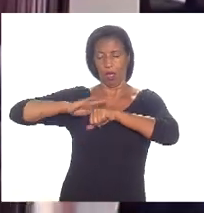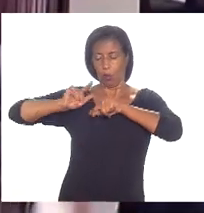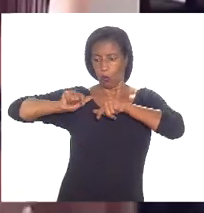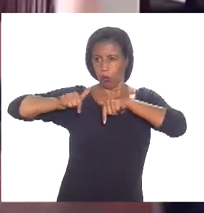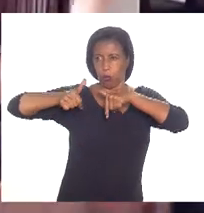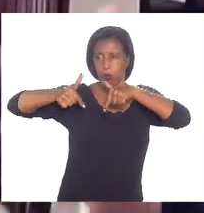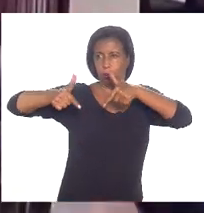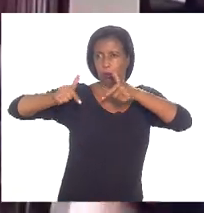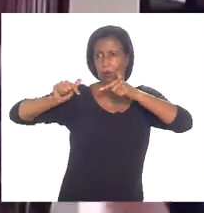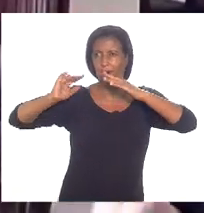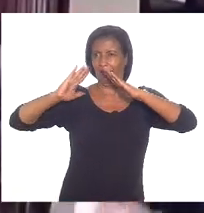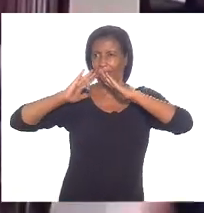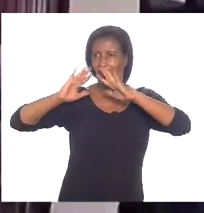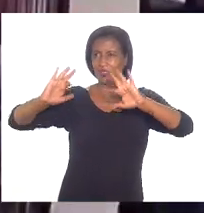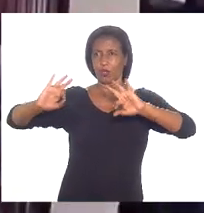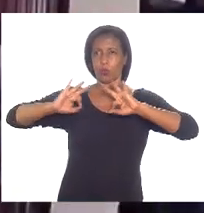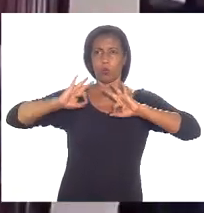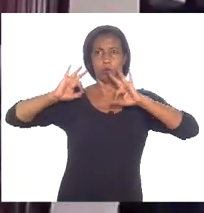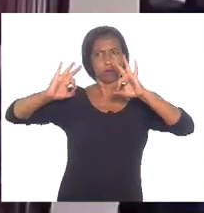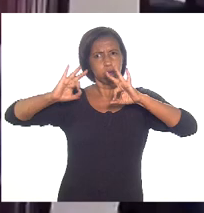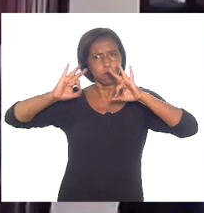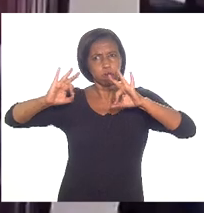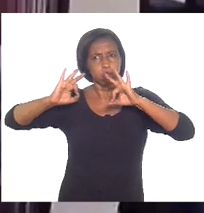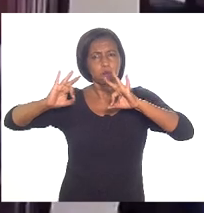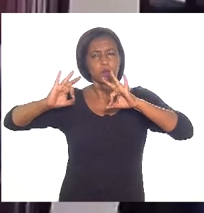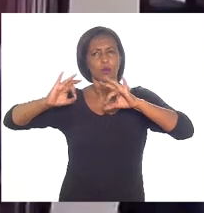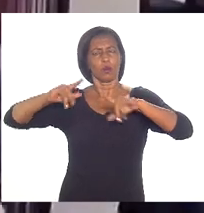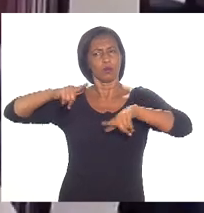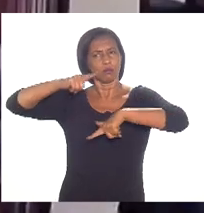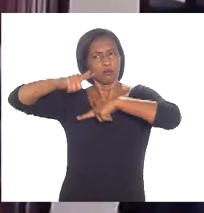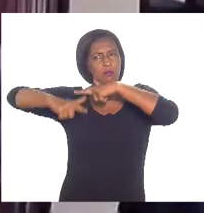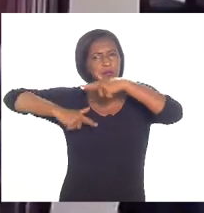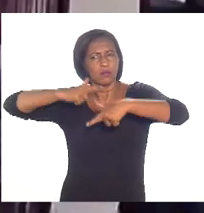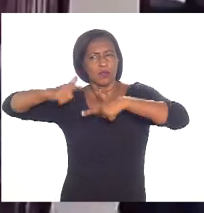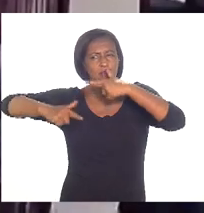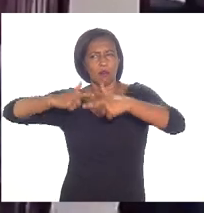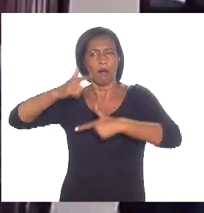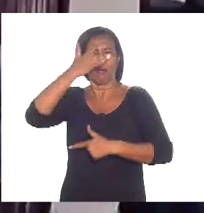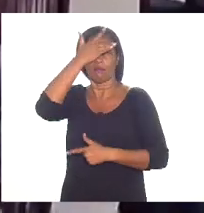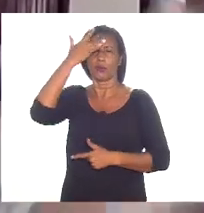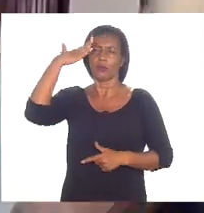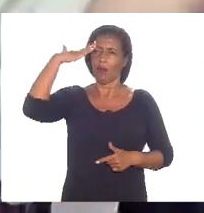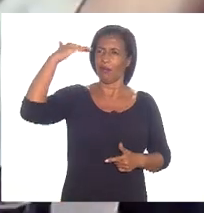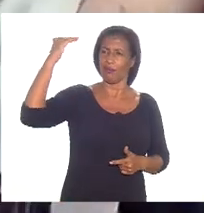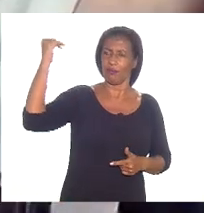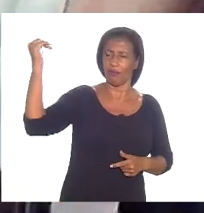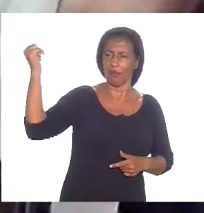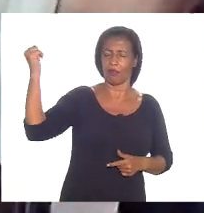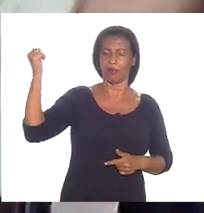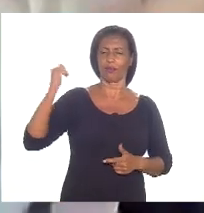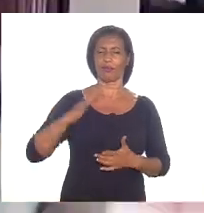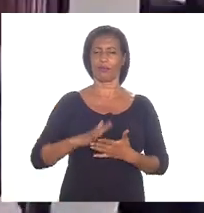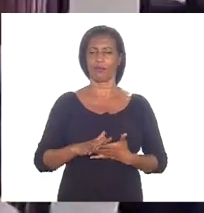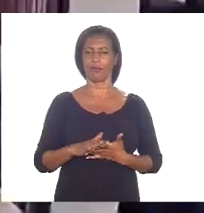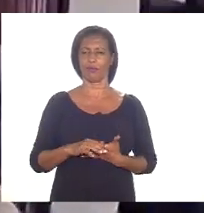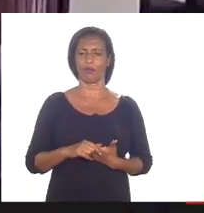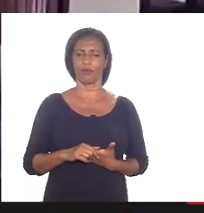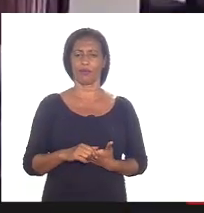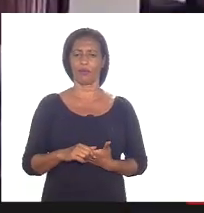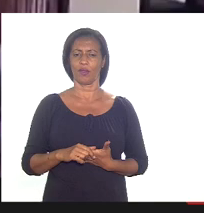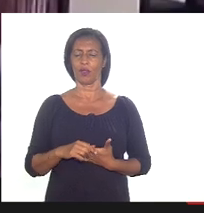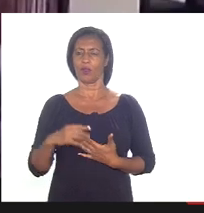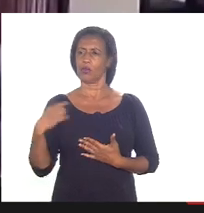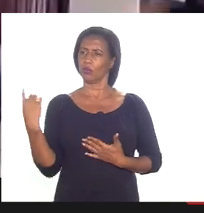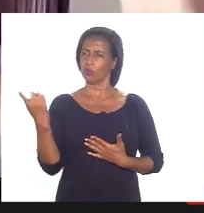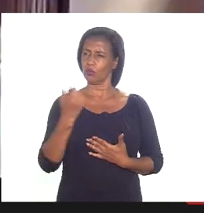com sua dinâmica geradora de talentos do nosso